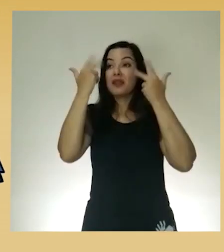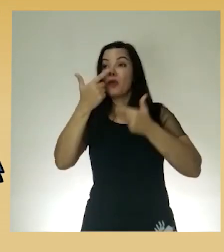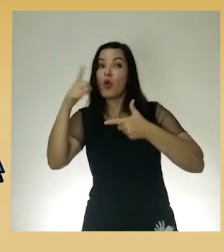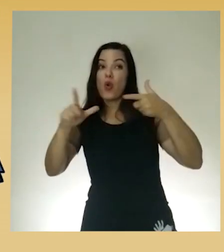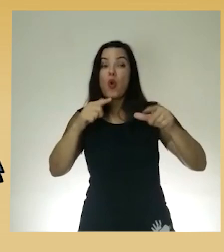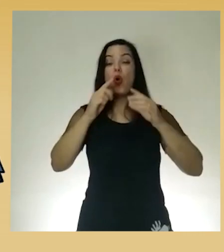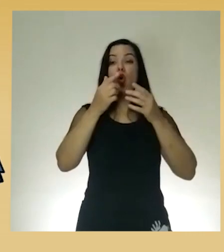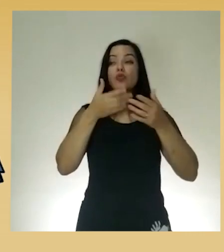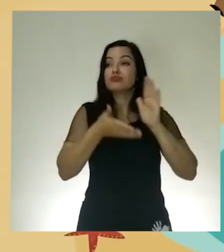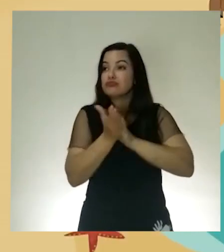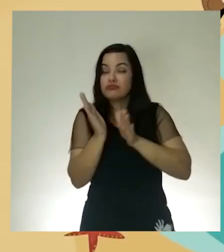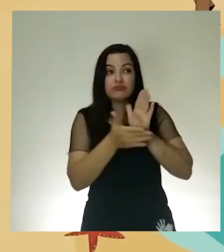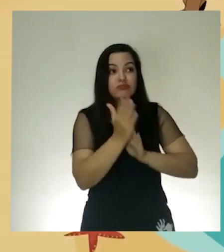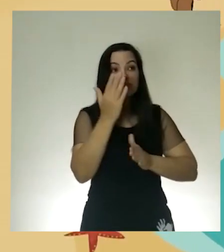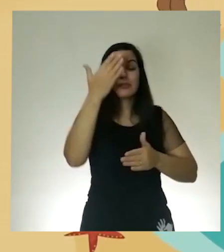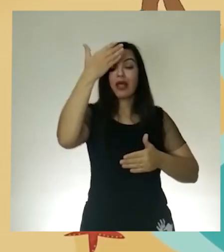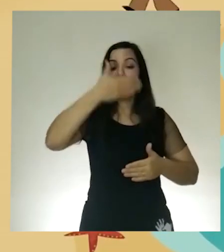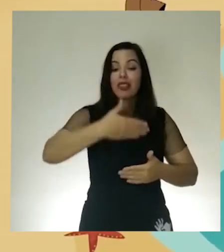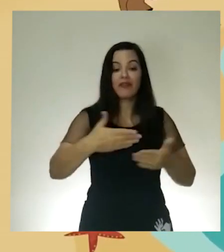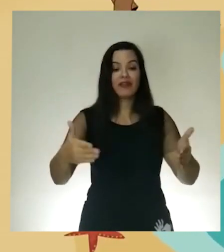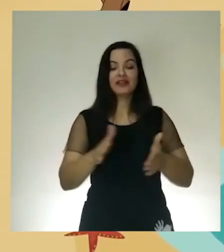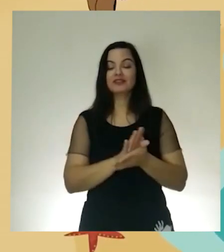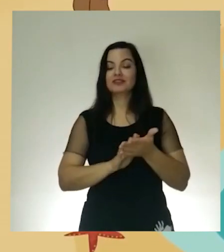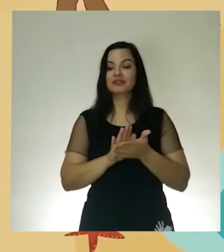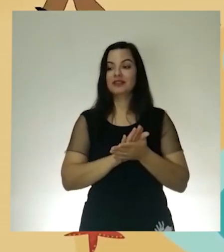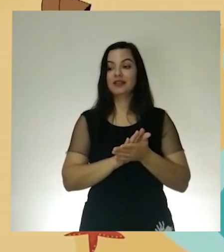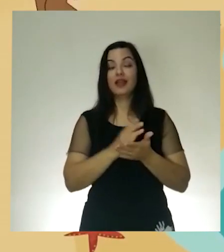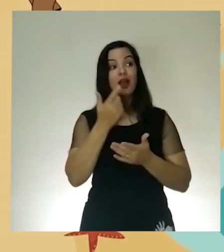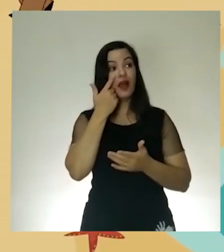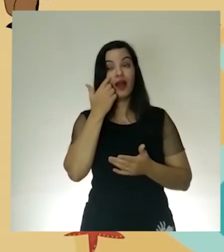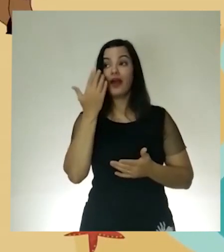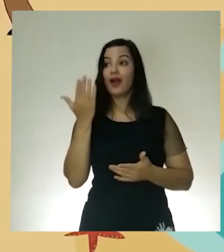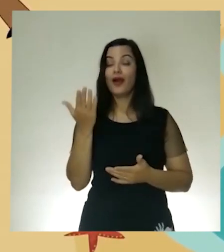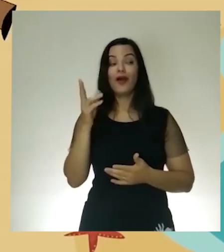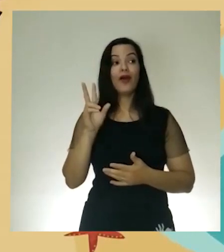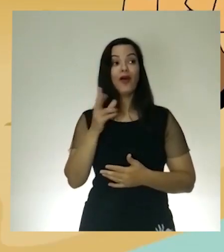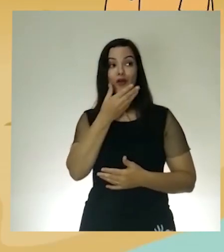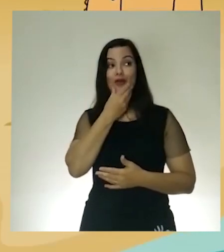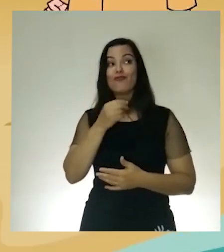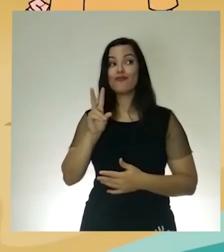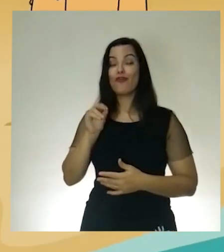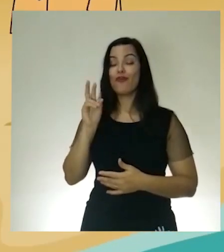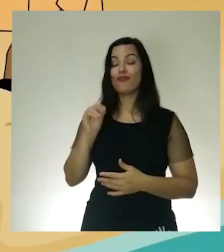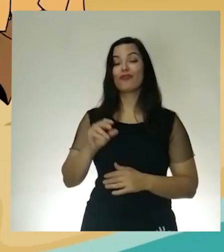saem da frente dele. Ei, vejam! É o vovô.